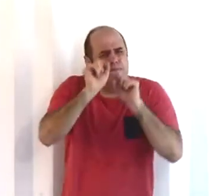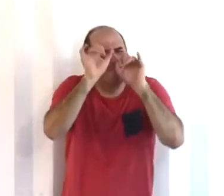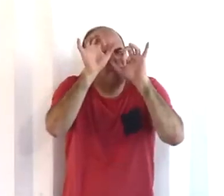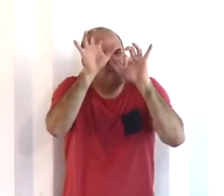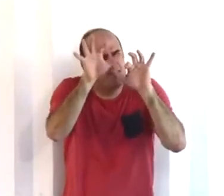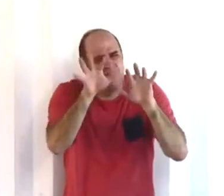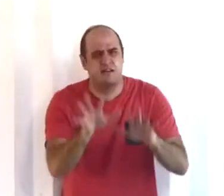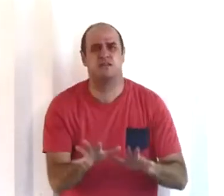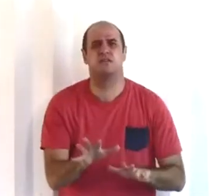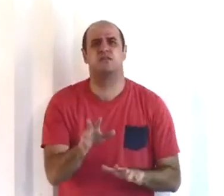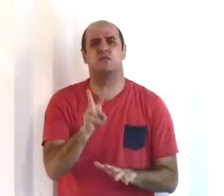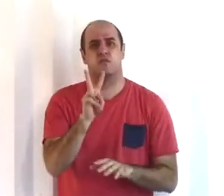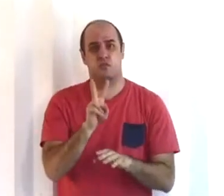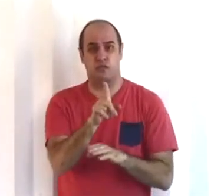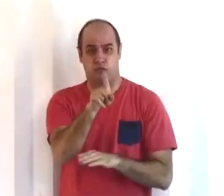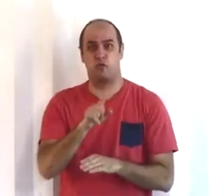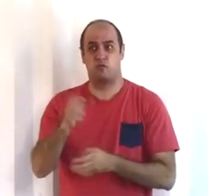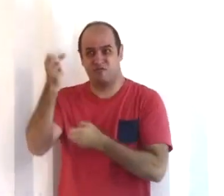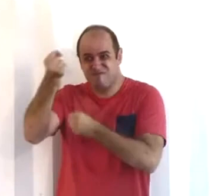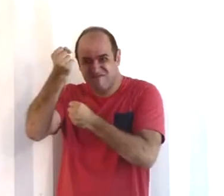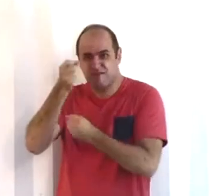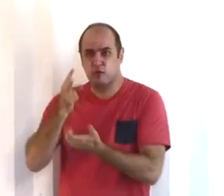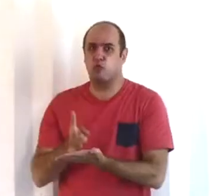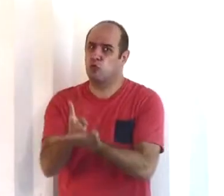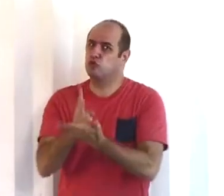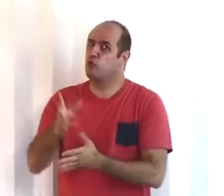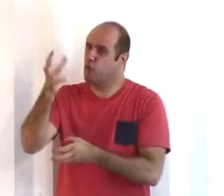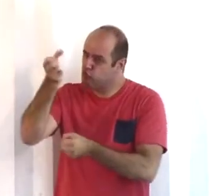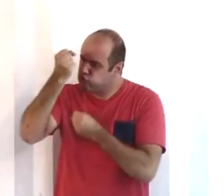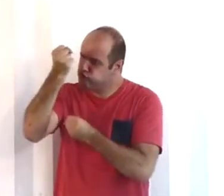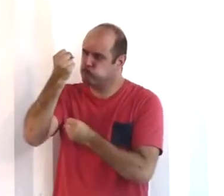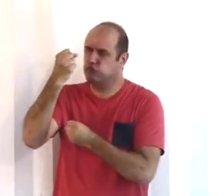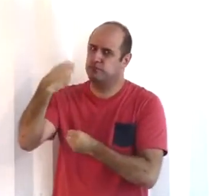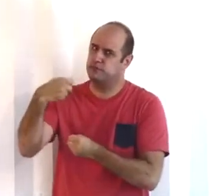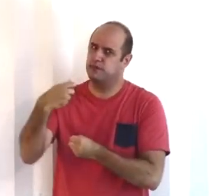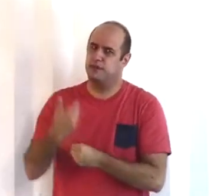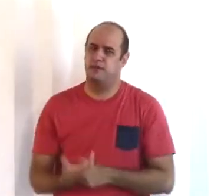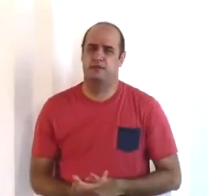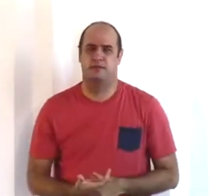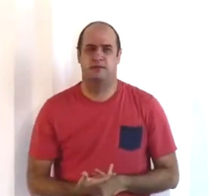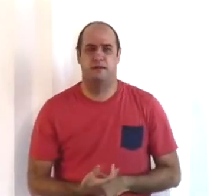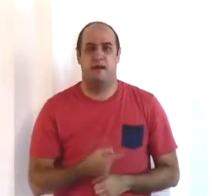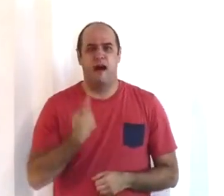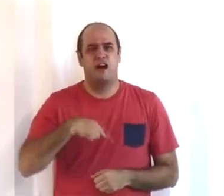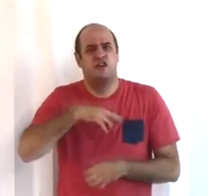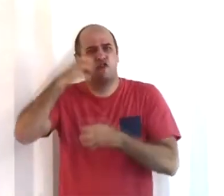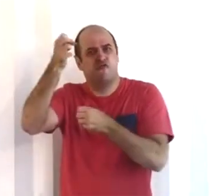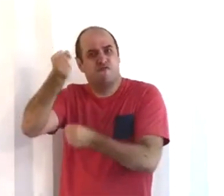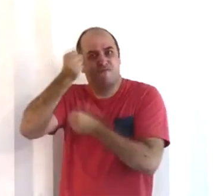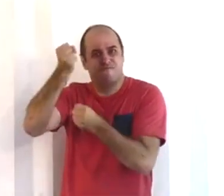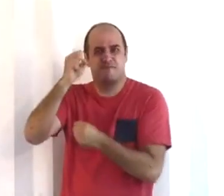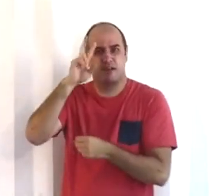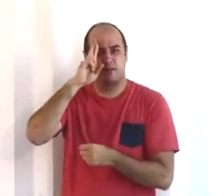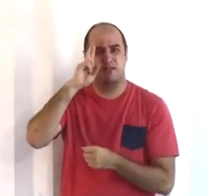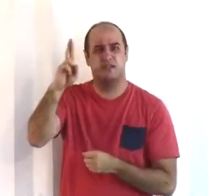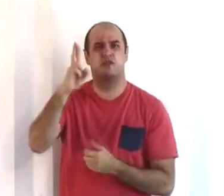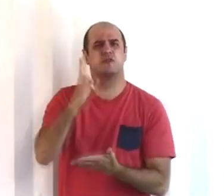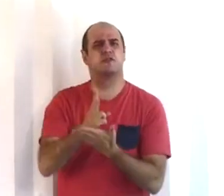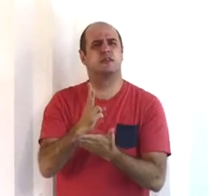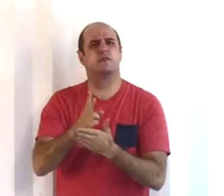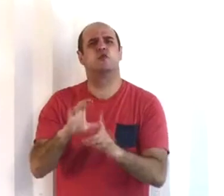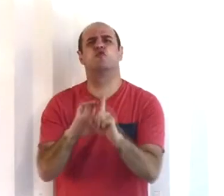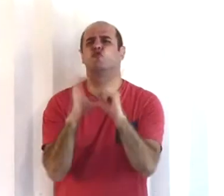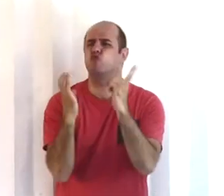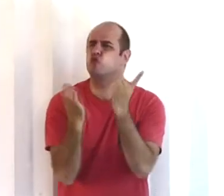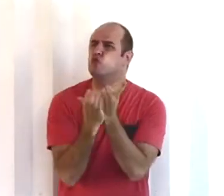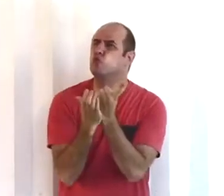estar em pé, cuide para que não caia. Então, a maneira de permanecermos firmes no Senhor é cultuando ao